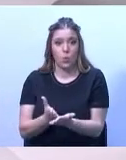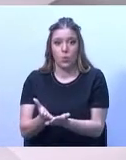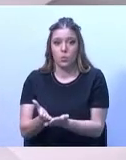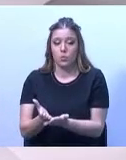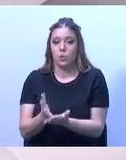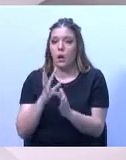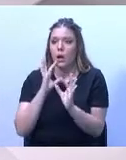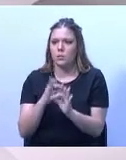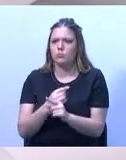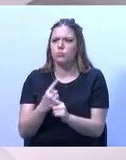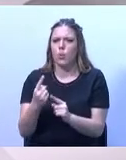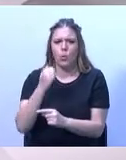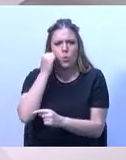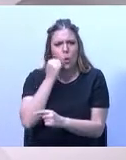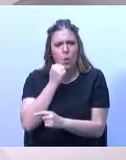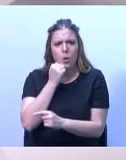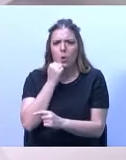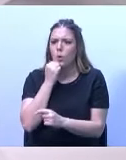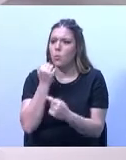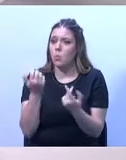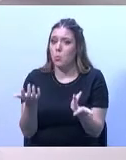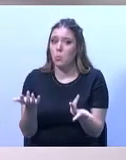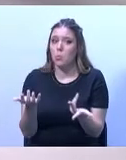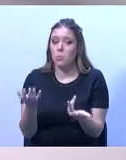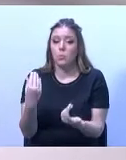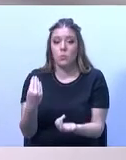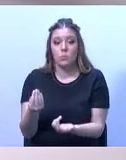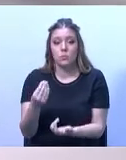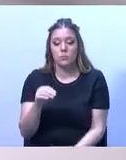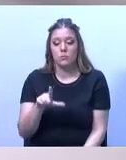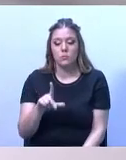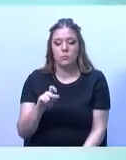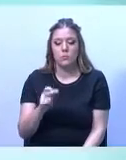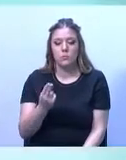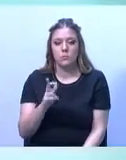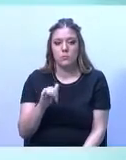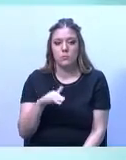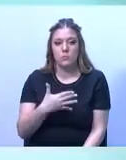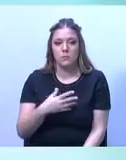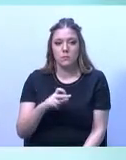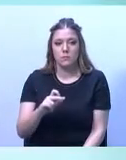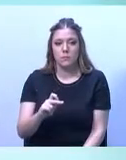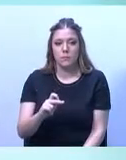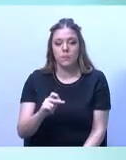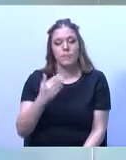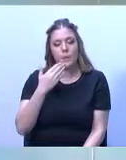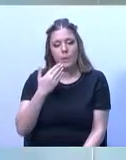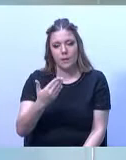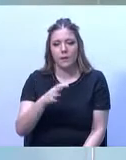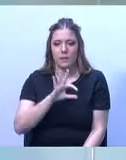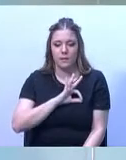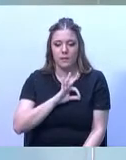dar, a doer? Muito bem. Muito obrigada, Laurinda. Muito obrigada. Muito obrigado, Dona